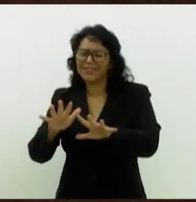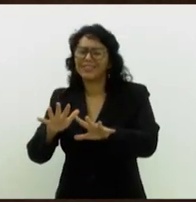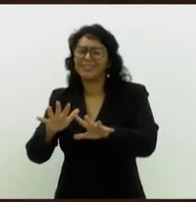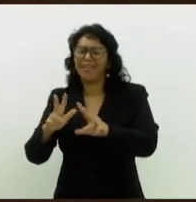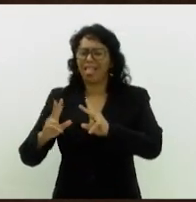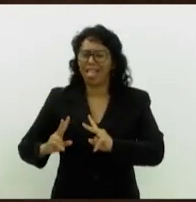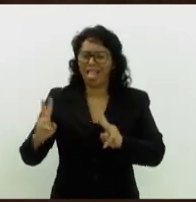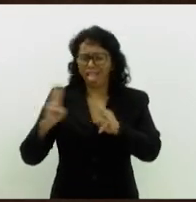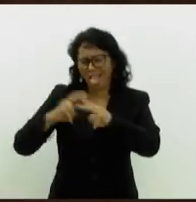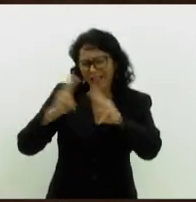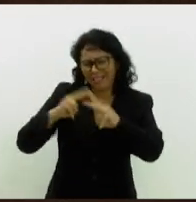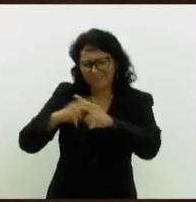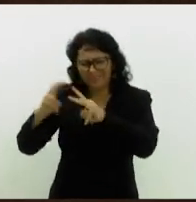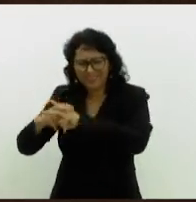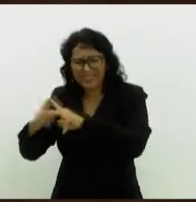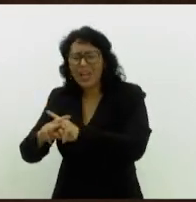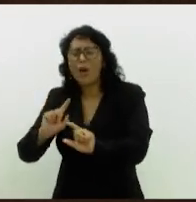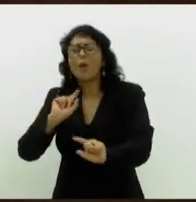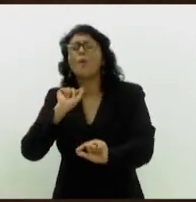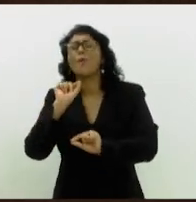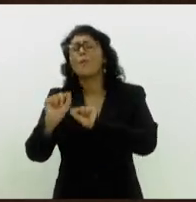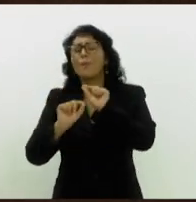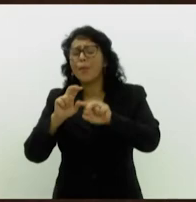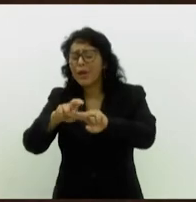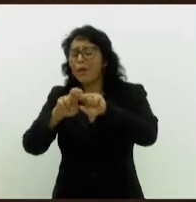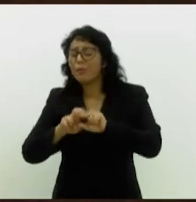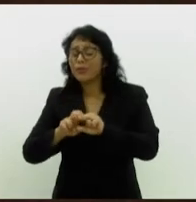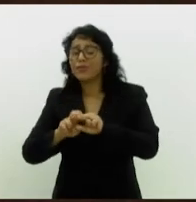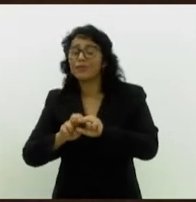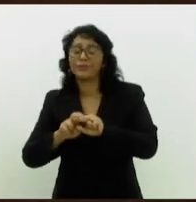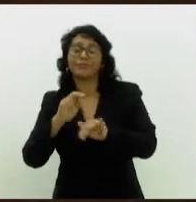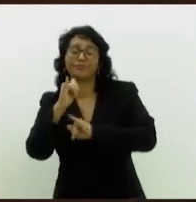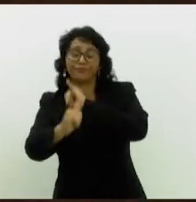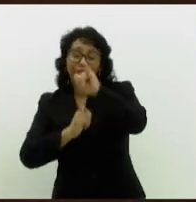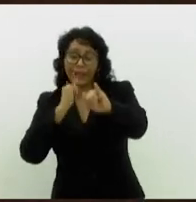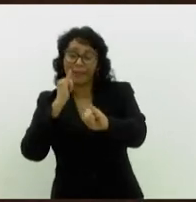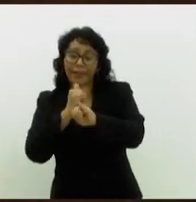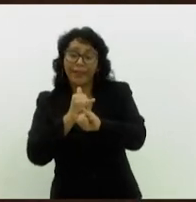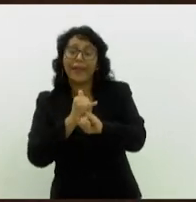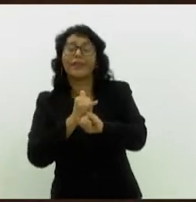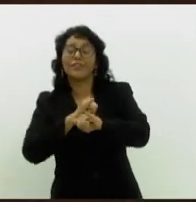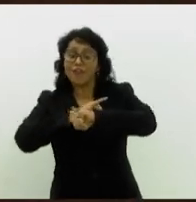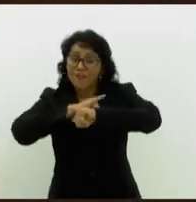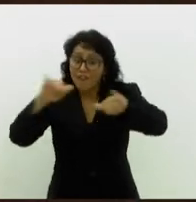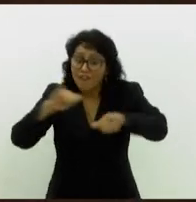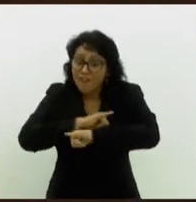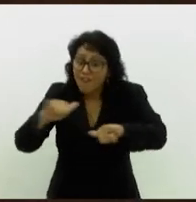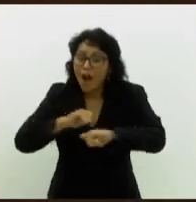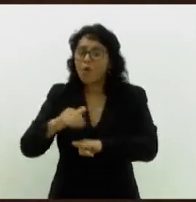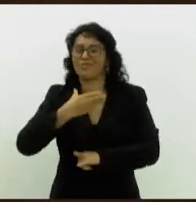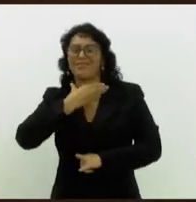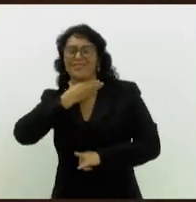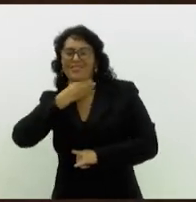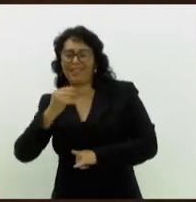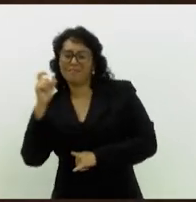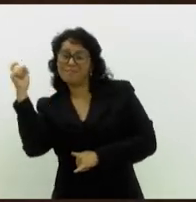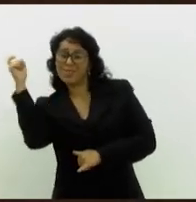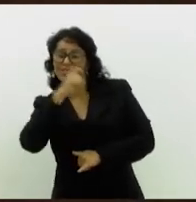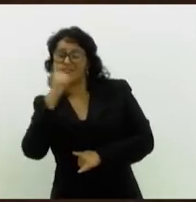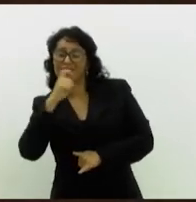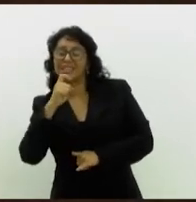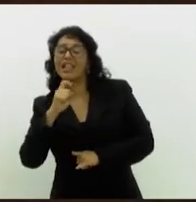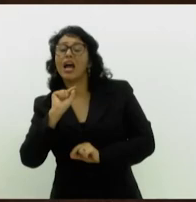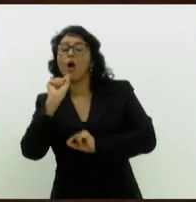contra o outro então o ódio também é algo que vem de uma falsidade que gera um